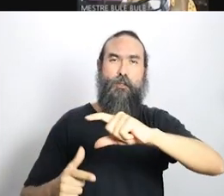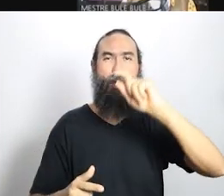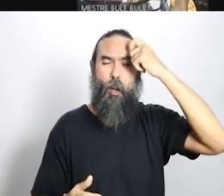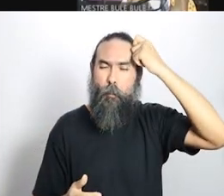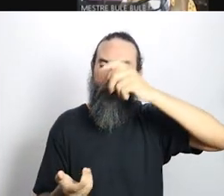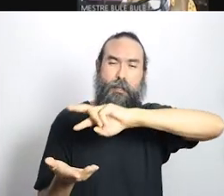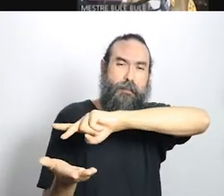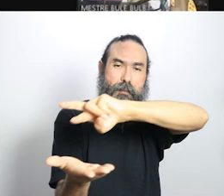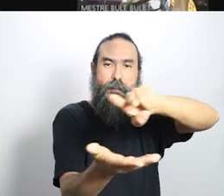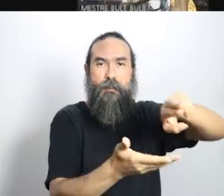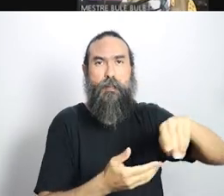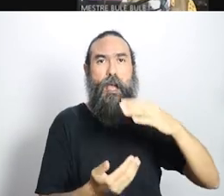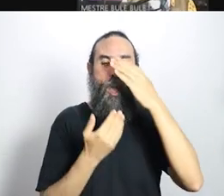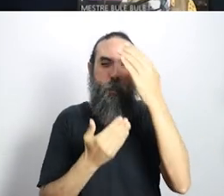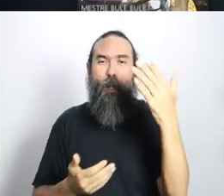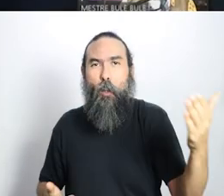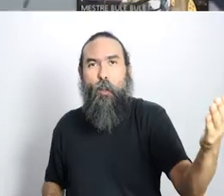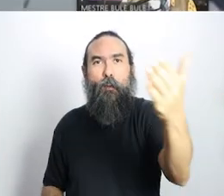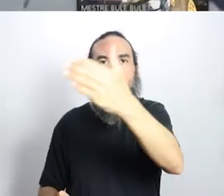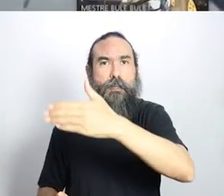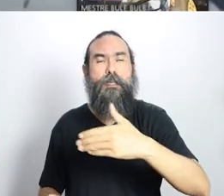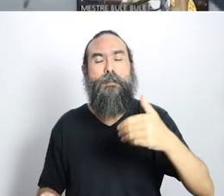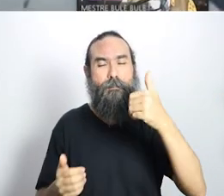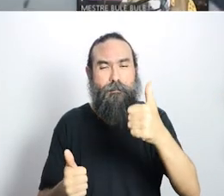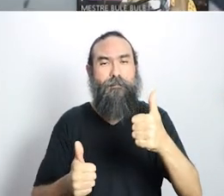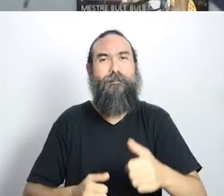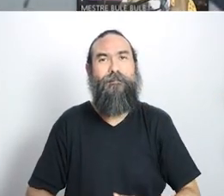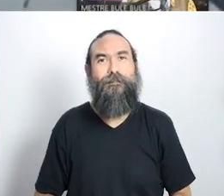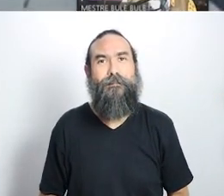país. Agradeço muito, gente, a gente se vê.